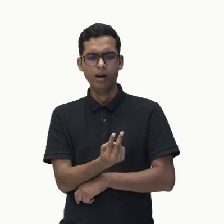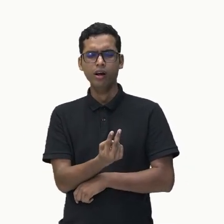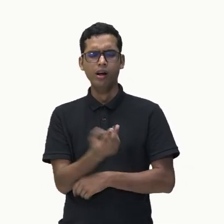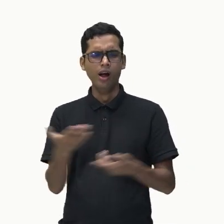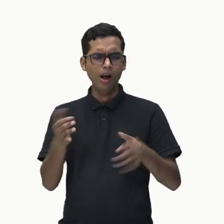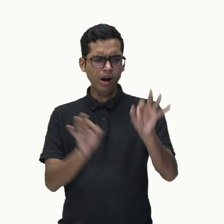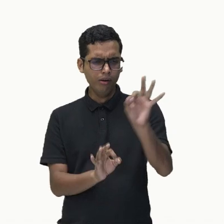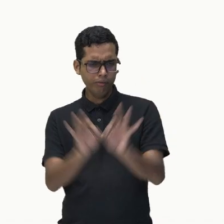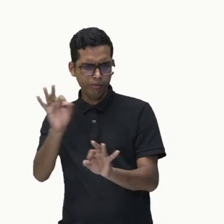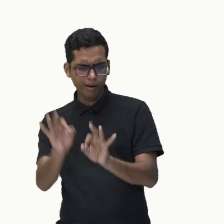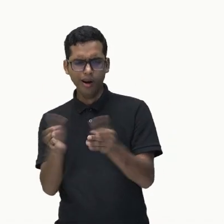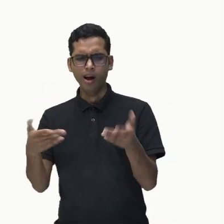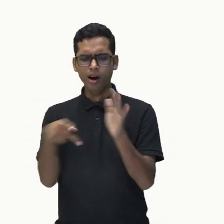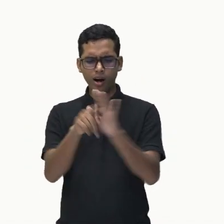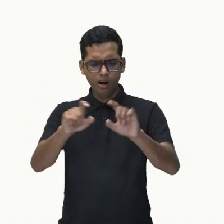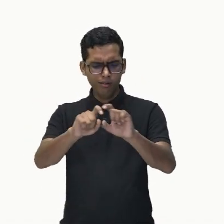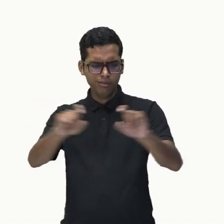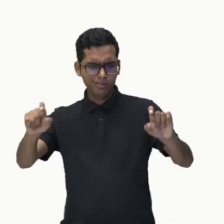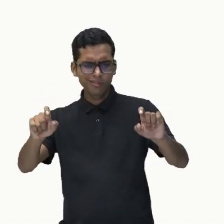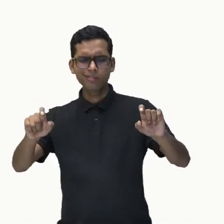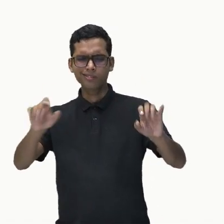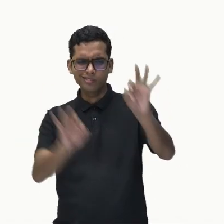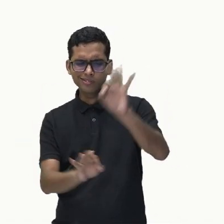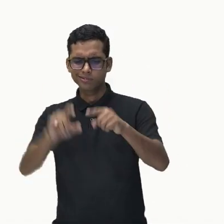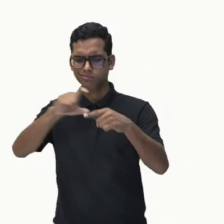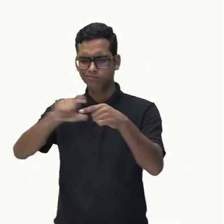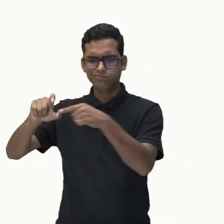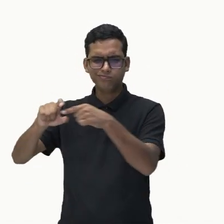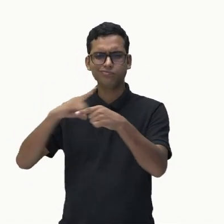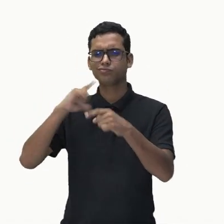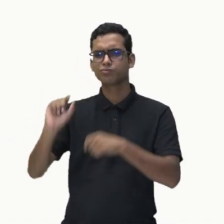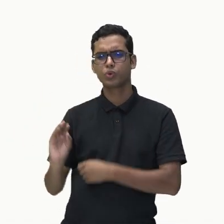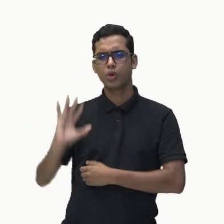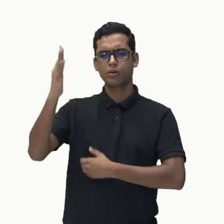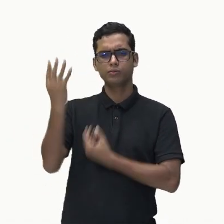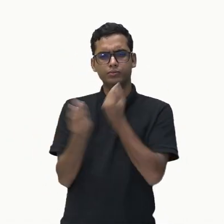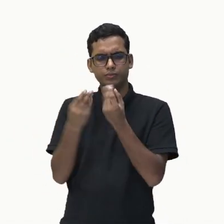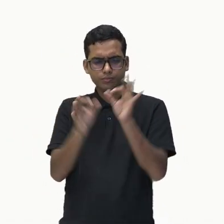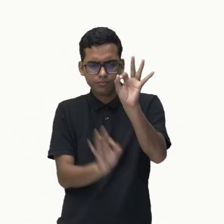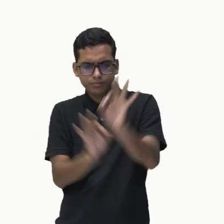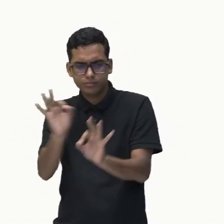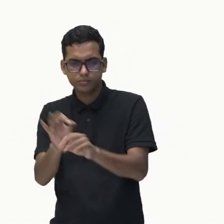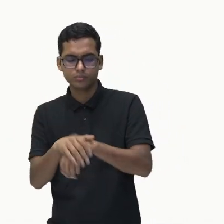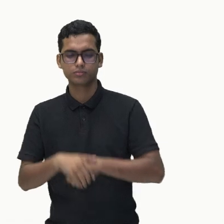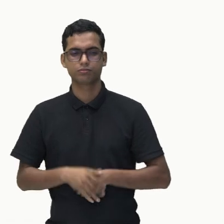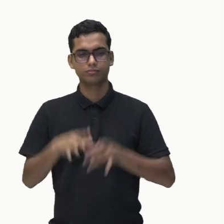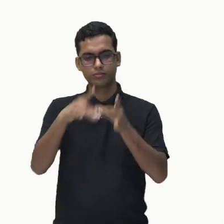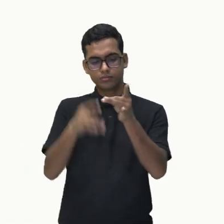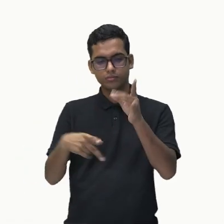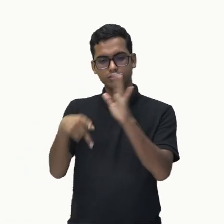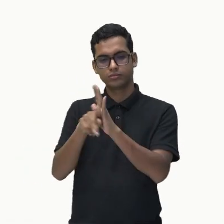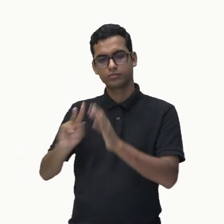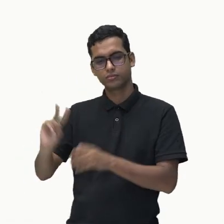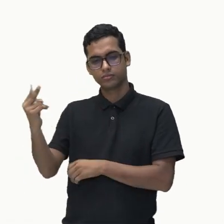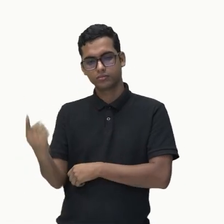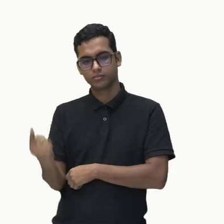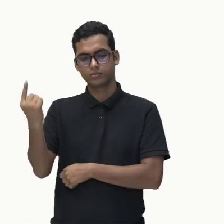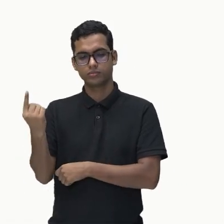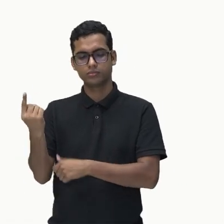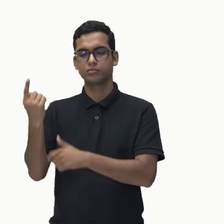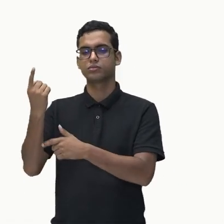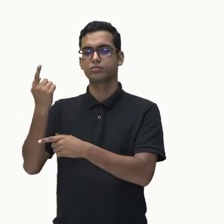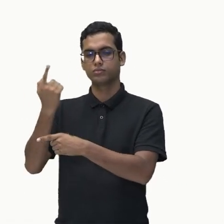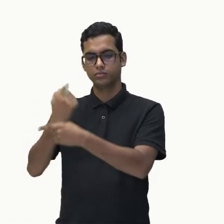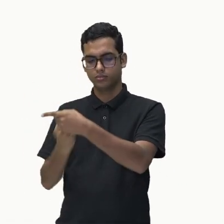aqui em termos de fração, pessoal, eu vou escrever o seguinte, eu vou escrever que o H1